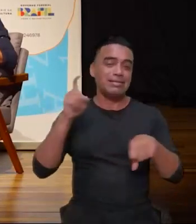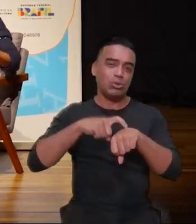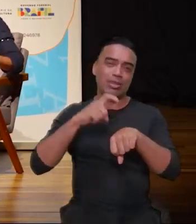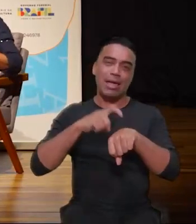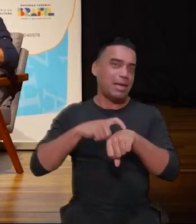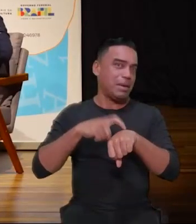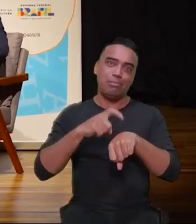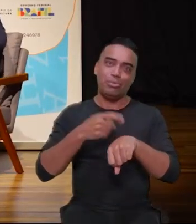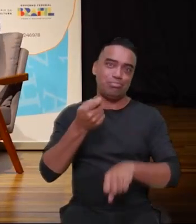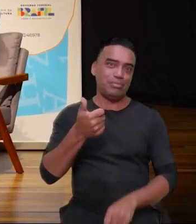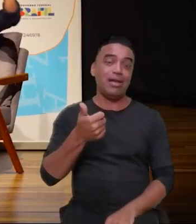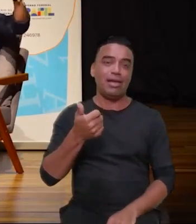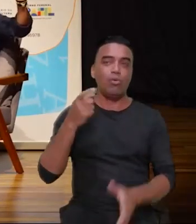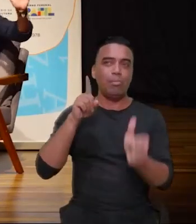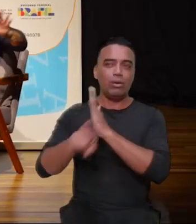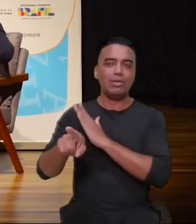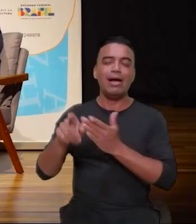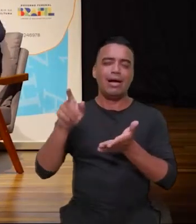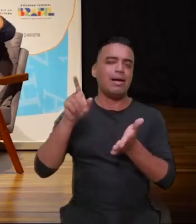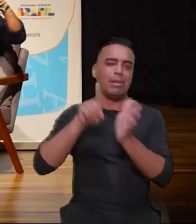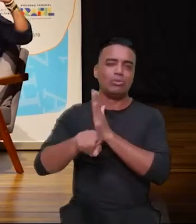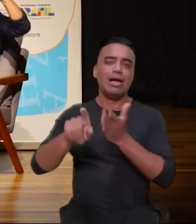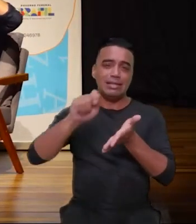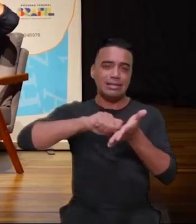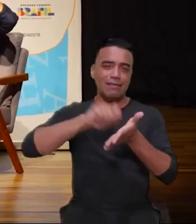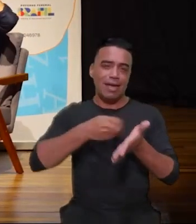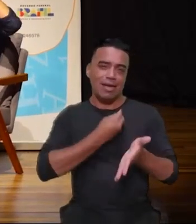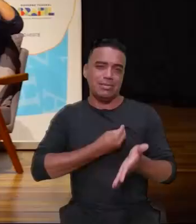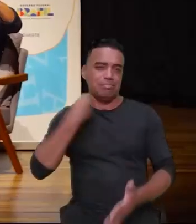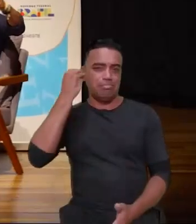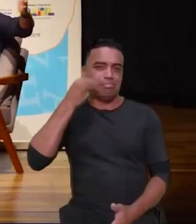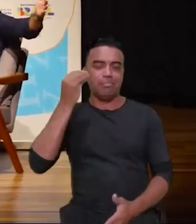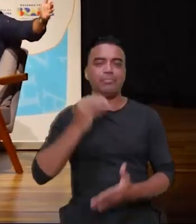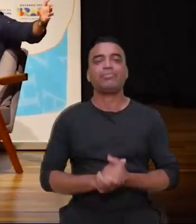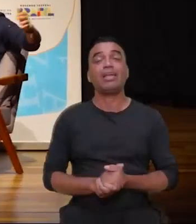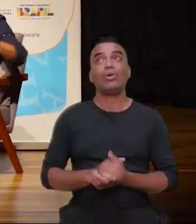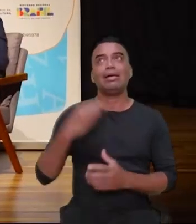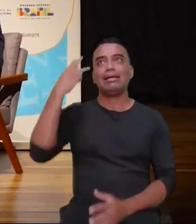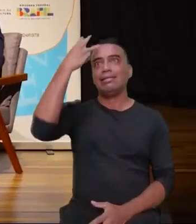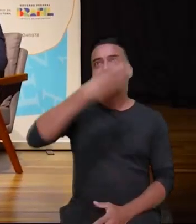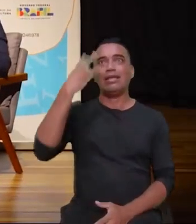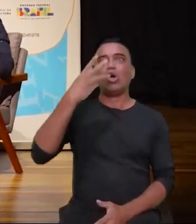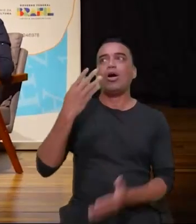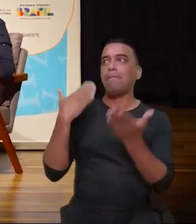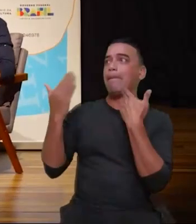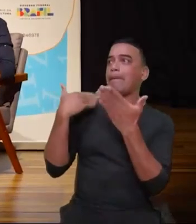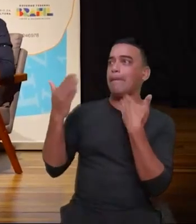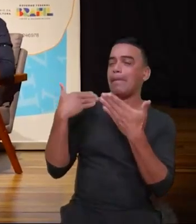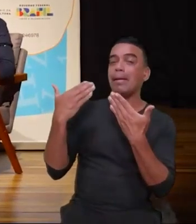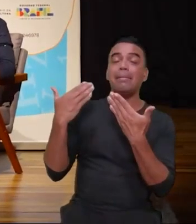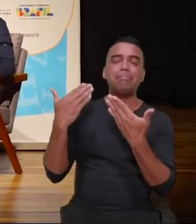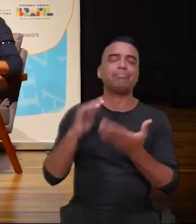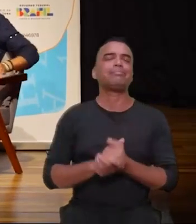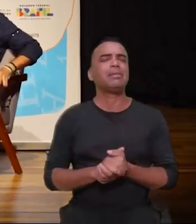não dá tempo, eu vou fazer uma da escrevivência. Tá, vou fazer uma da escrevivência. Eu queria ficar aqui umas 3 horas, mas